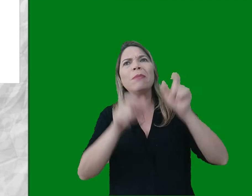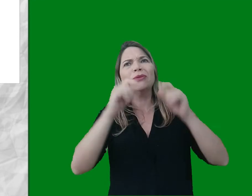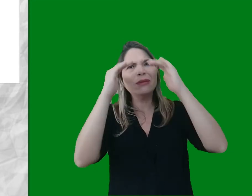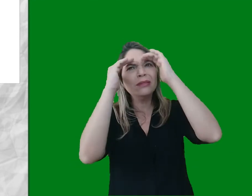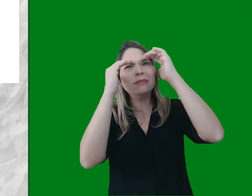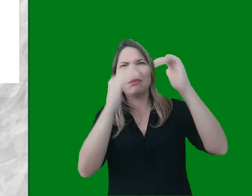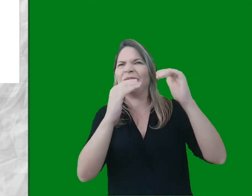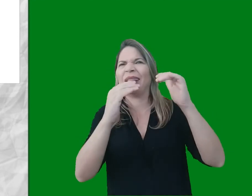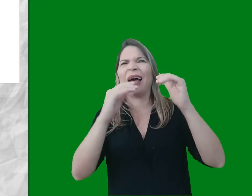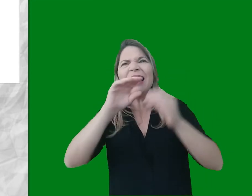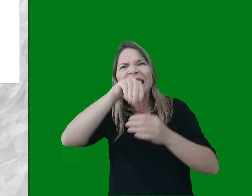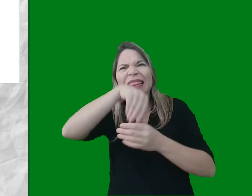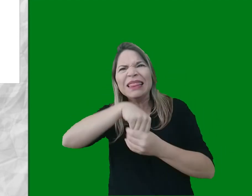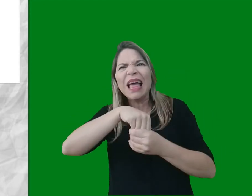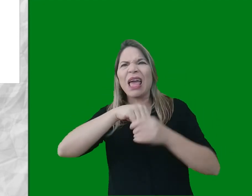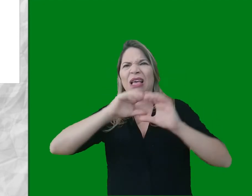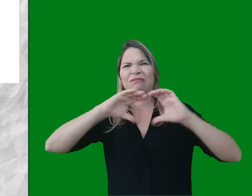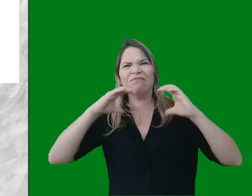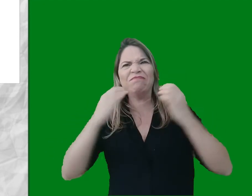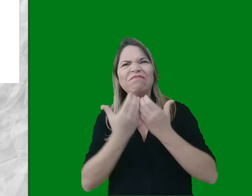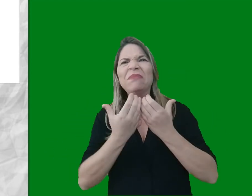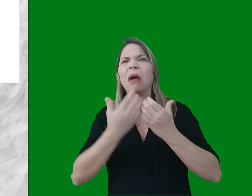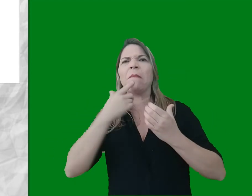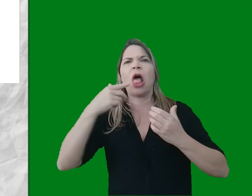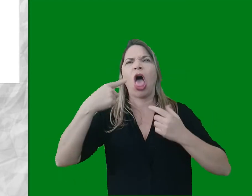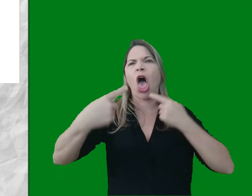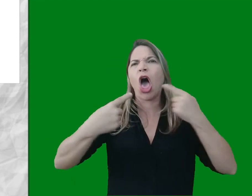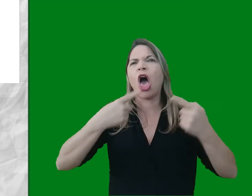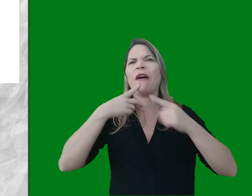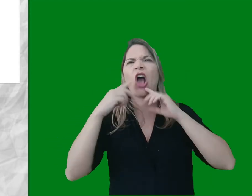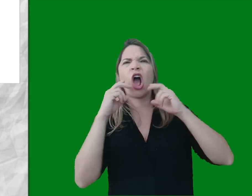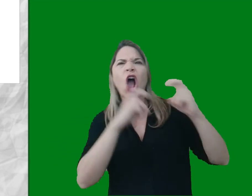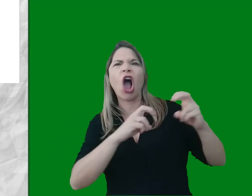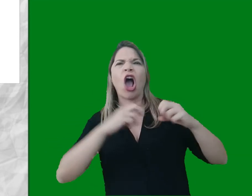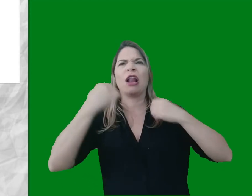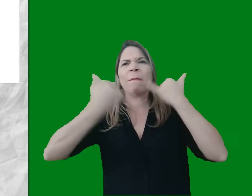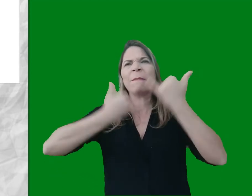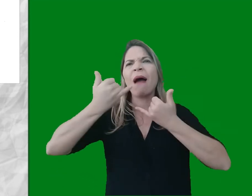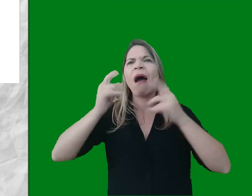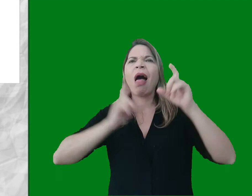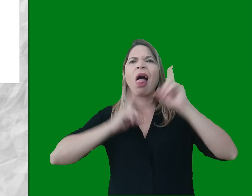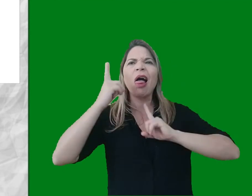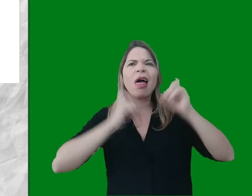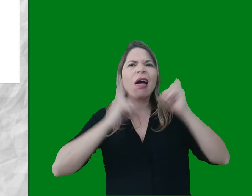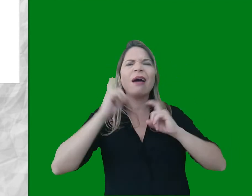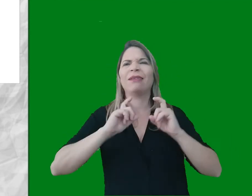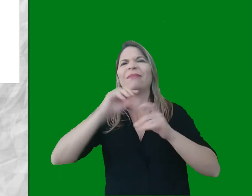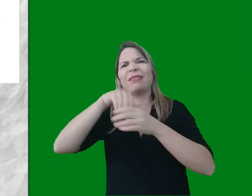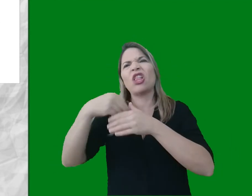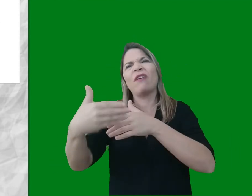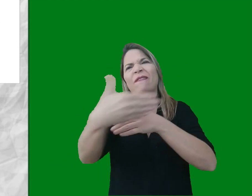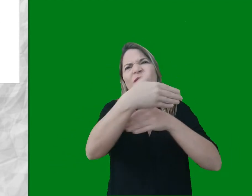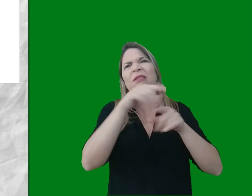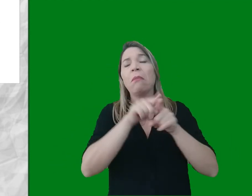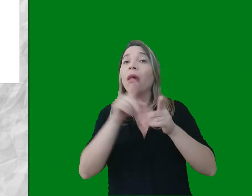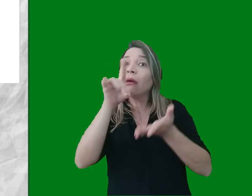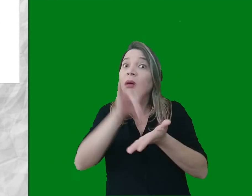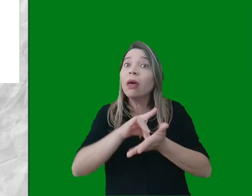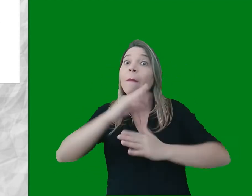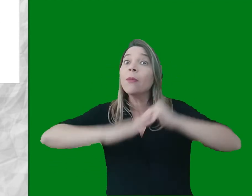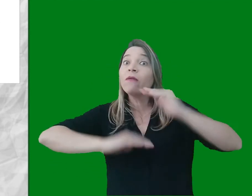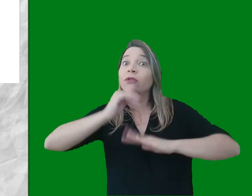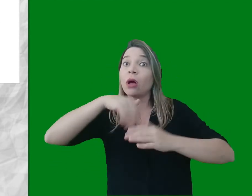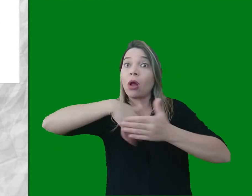não acontecem somente nos gestuais ou nos sons, também sendo perceptíveis em outros espaços, como o baixo número de negros ocupando cargos